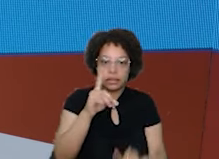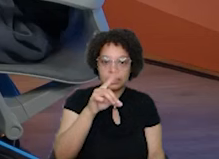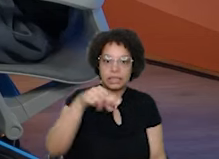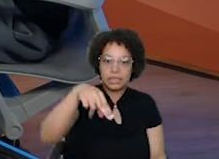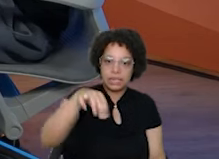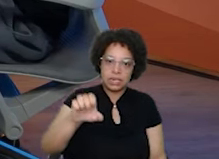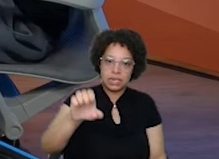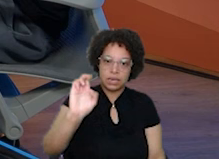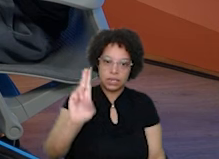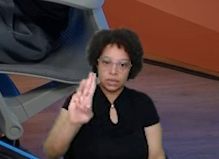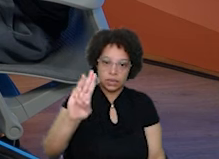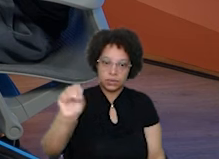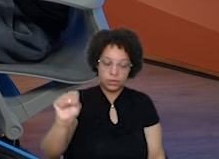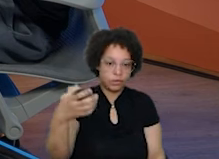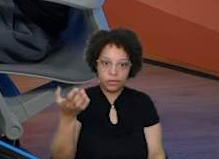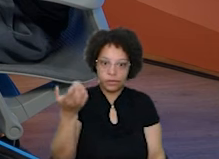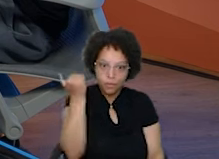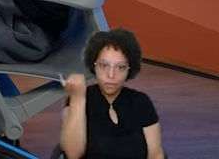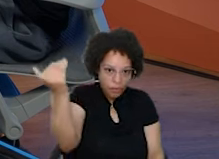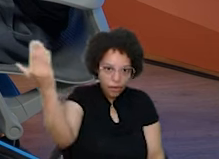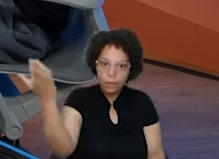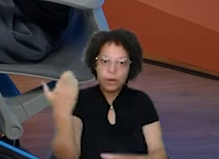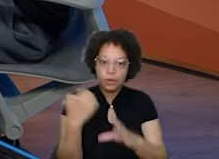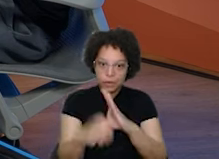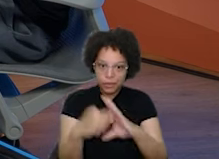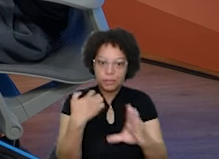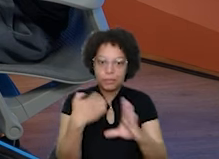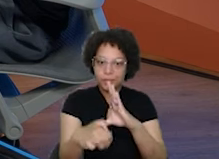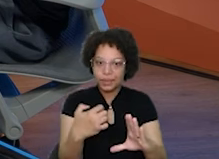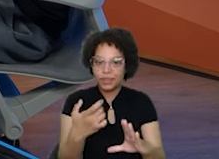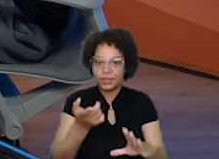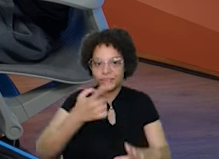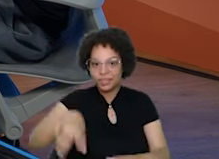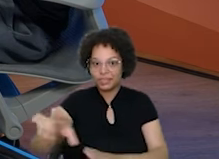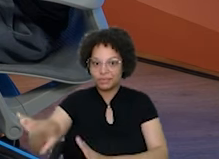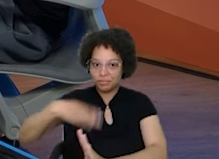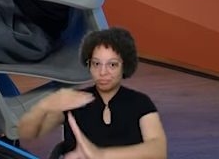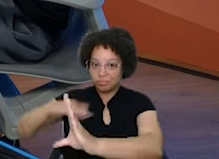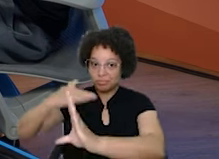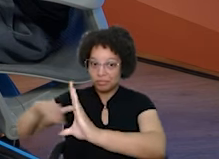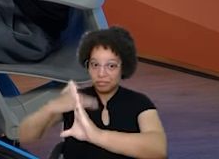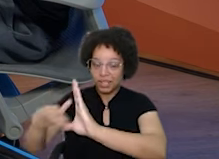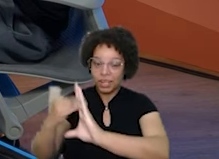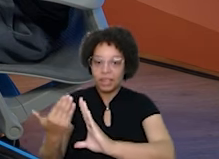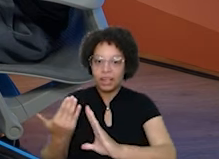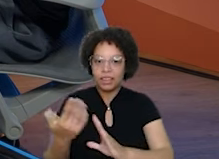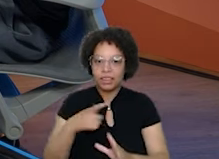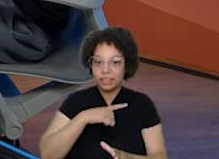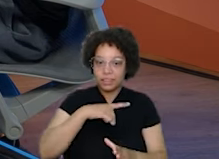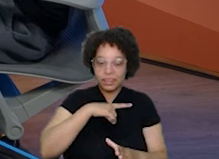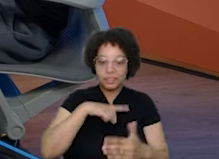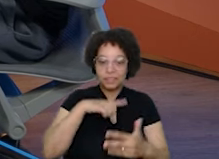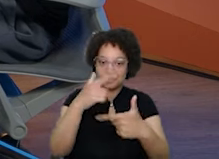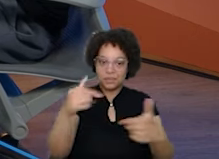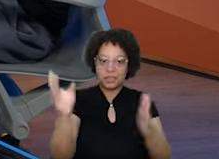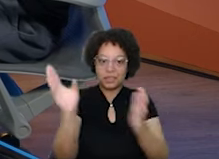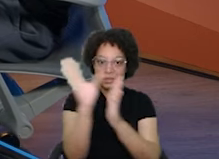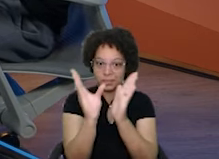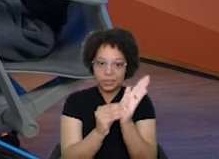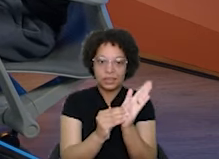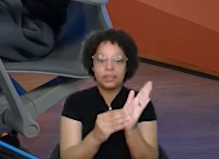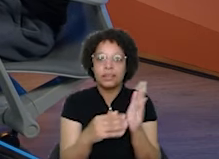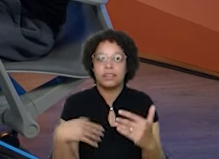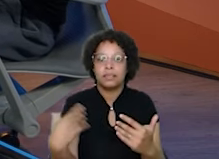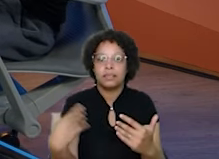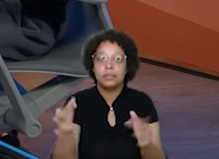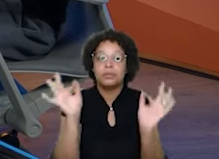um dos canais mais famosos de meil que a gente recebe ali uma uma pílula né vários conteúdos e